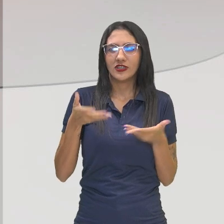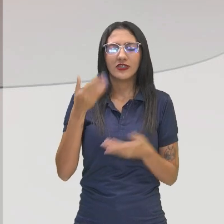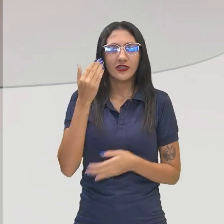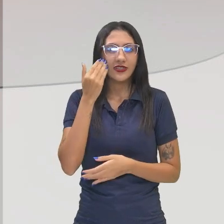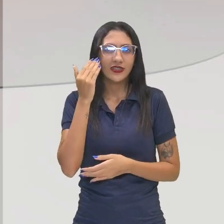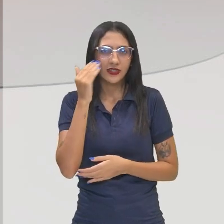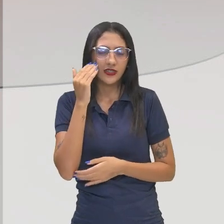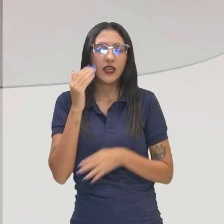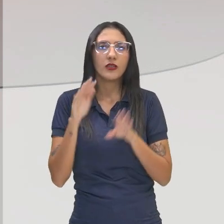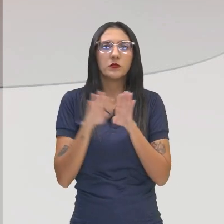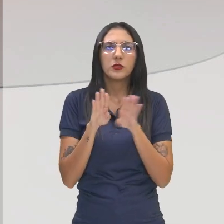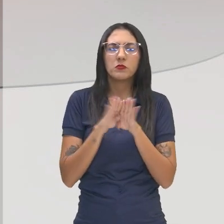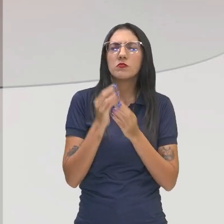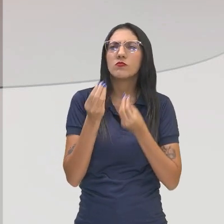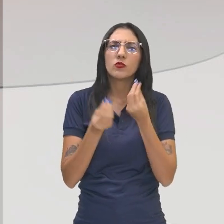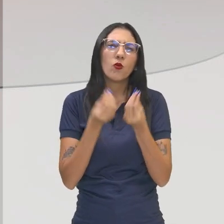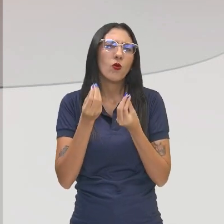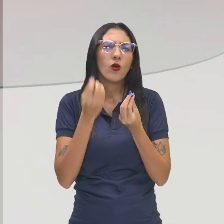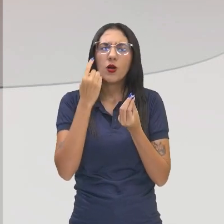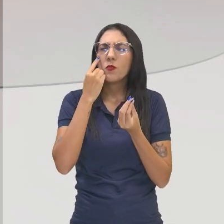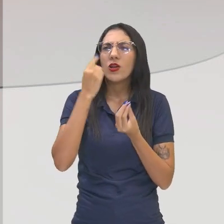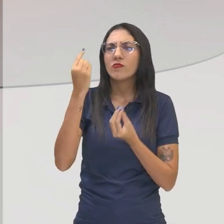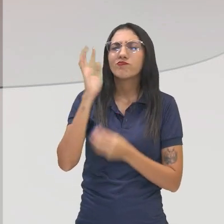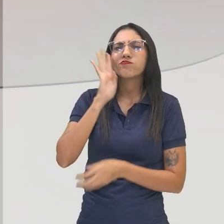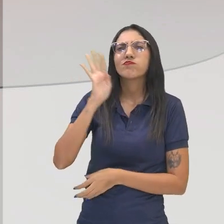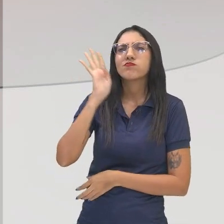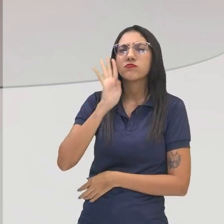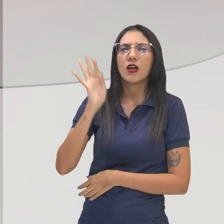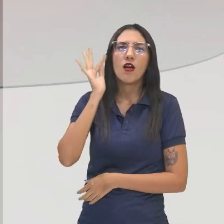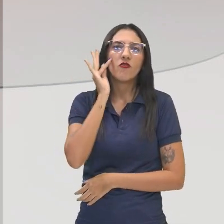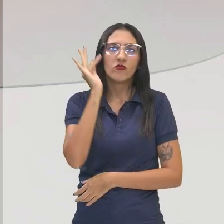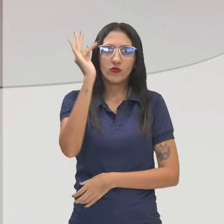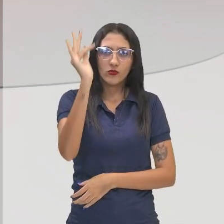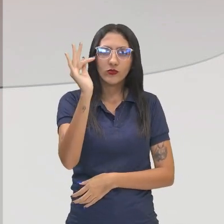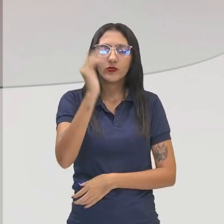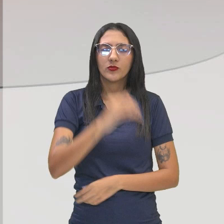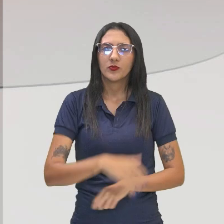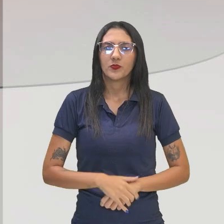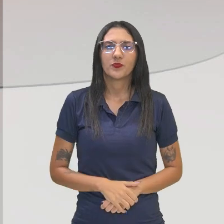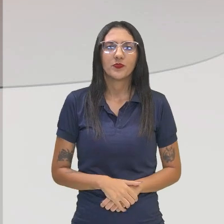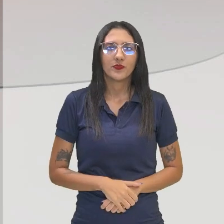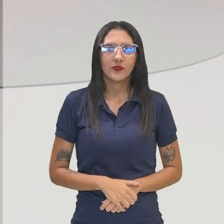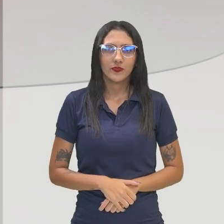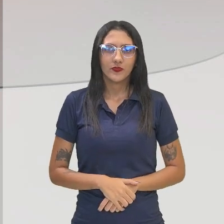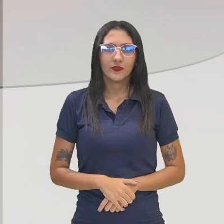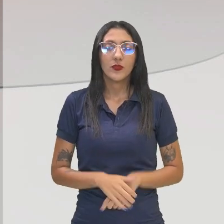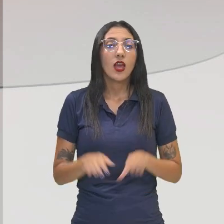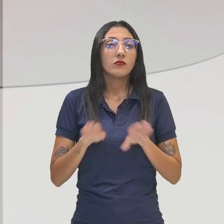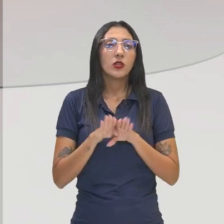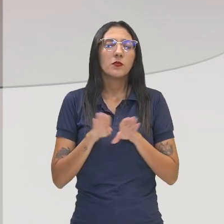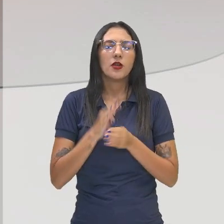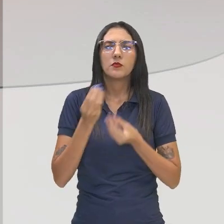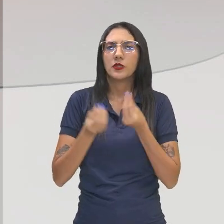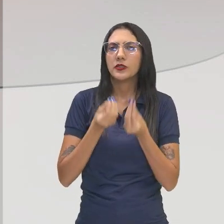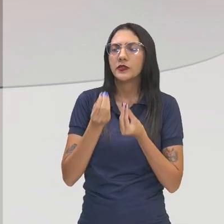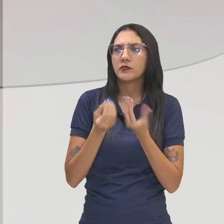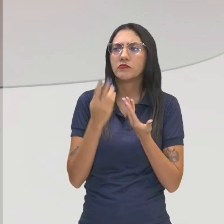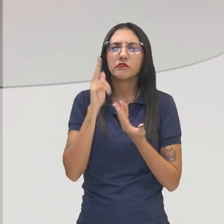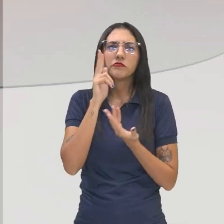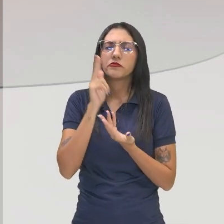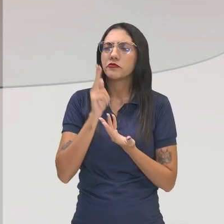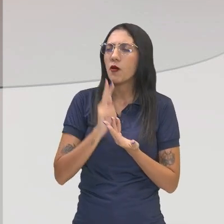e projetar o futuro. Assim como a construção de narrativas. A